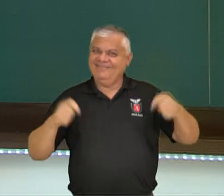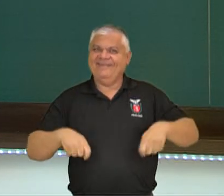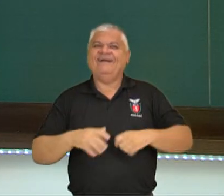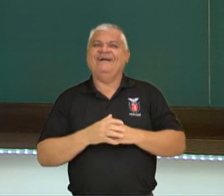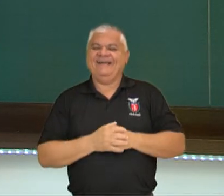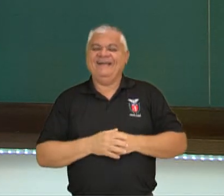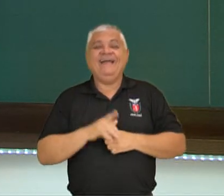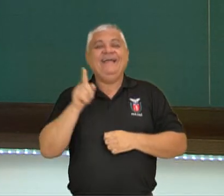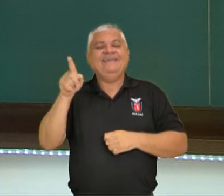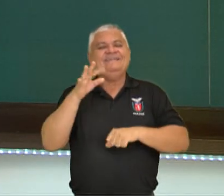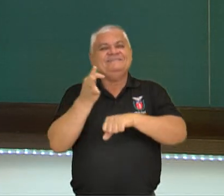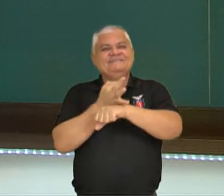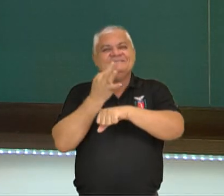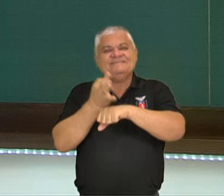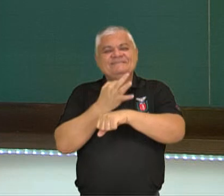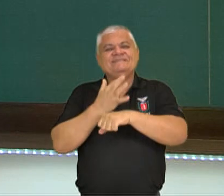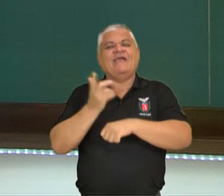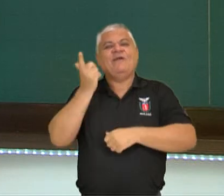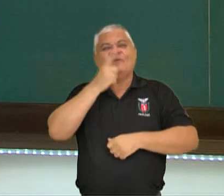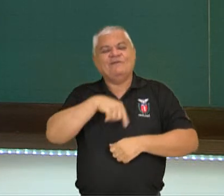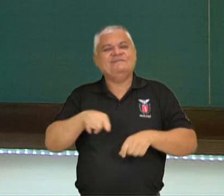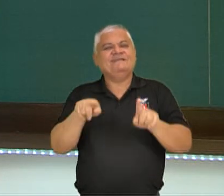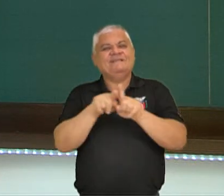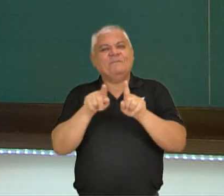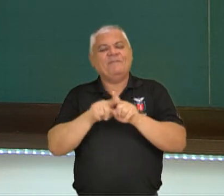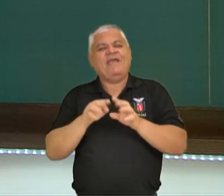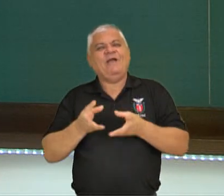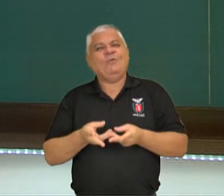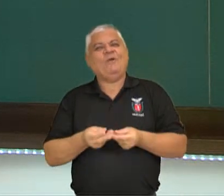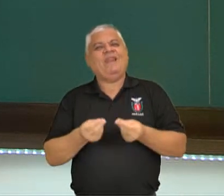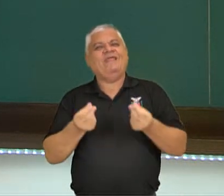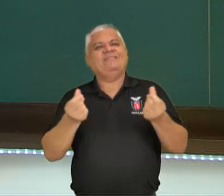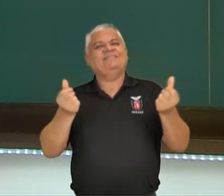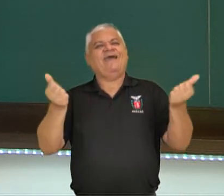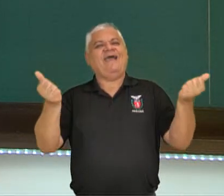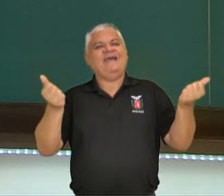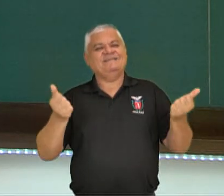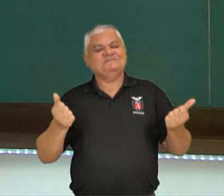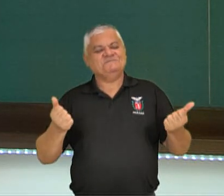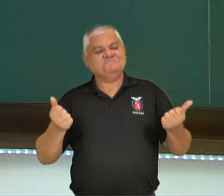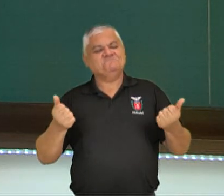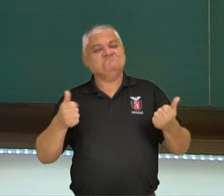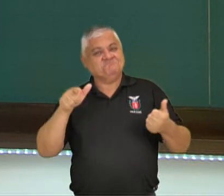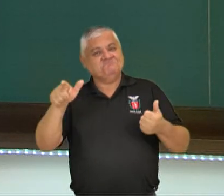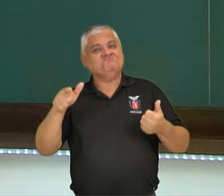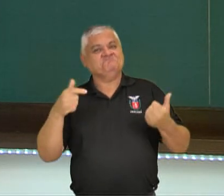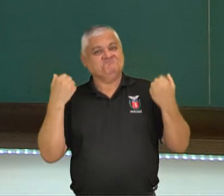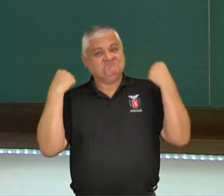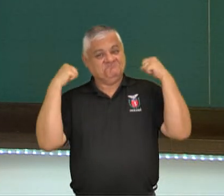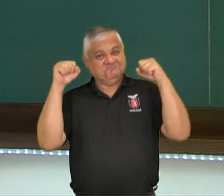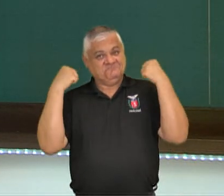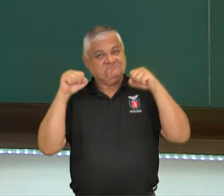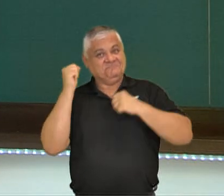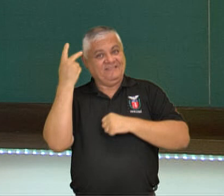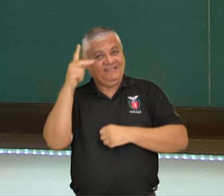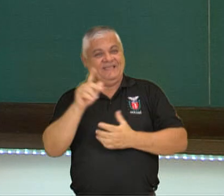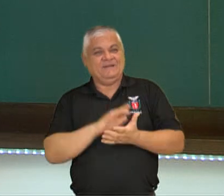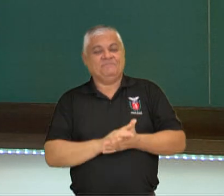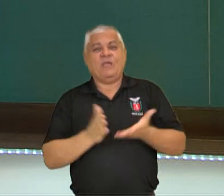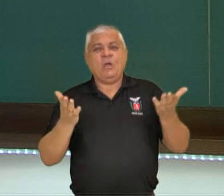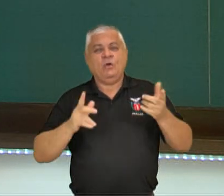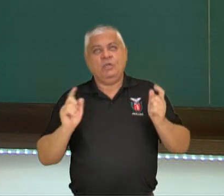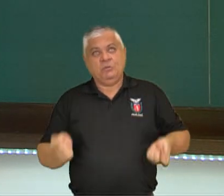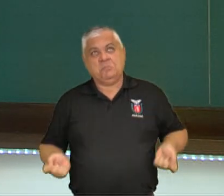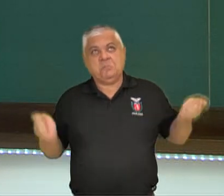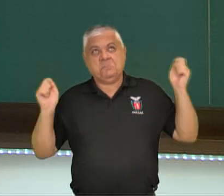física, ele também vai conseguir melhorar a qualidade do seu exercício físico, tá? Então, se hoje ele pula